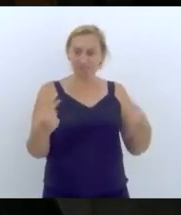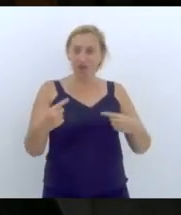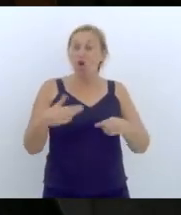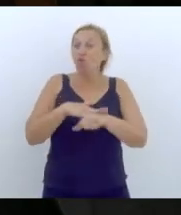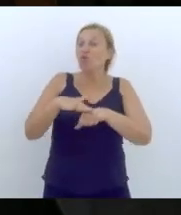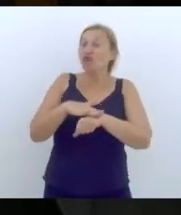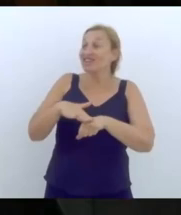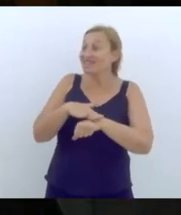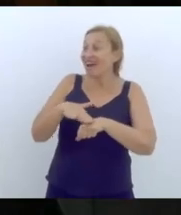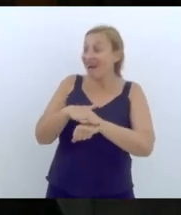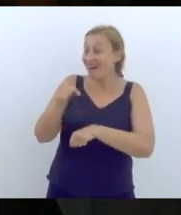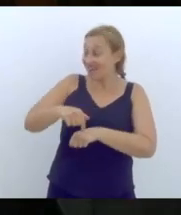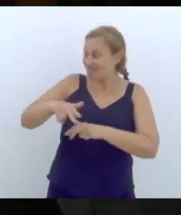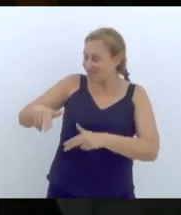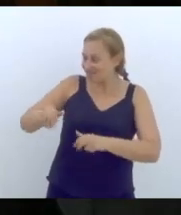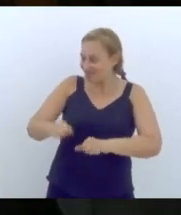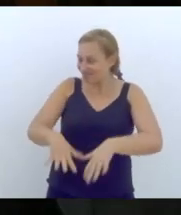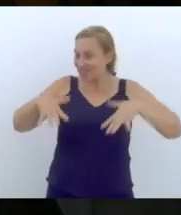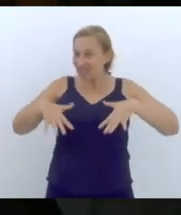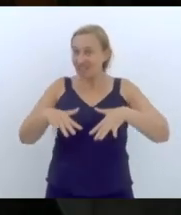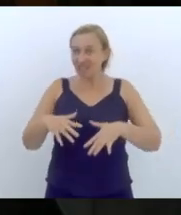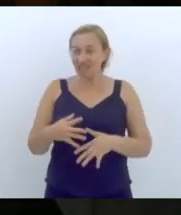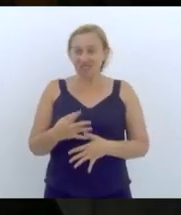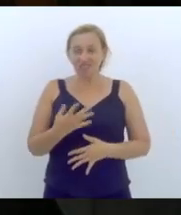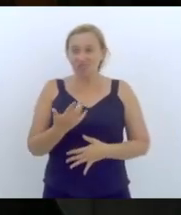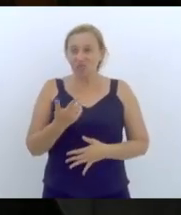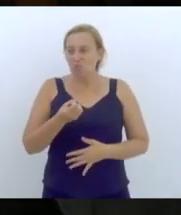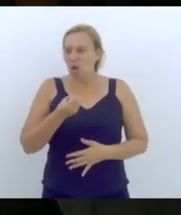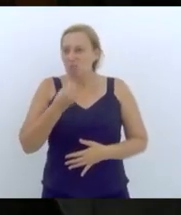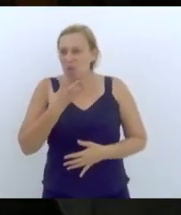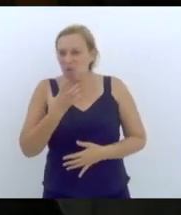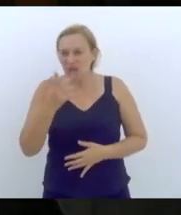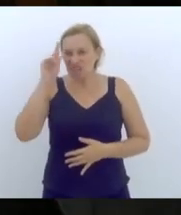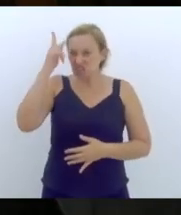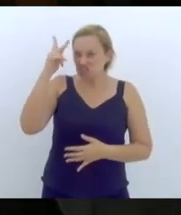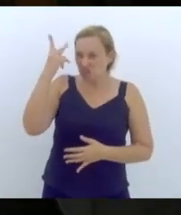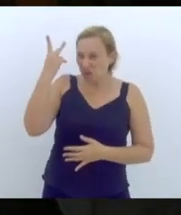com quem está nesse plenário que não tem uma boa história com Petrópolis.